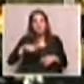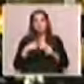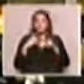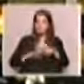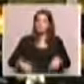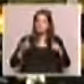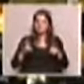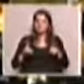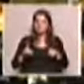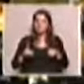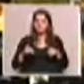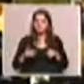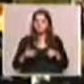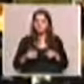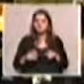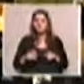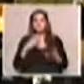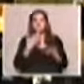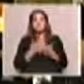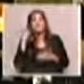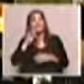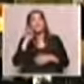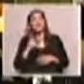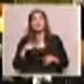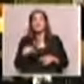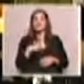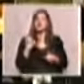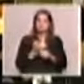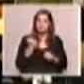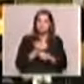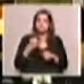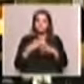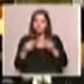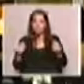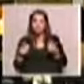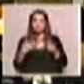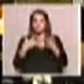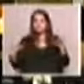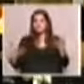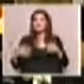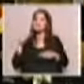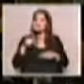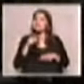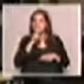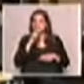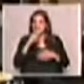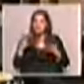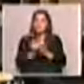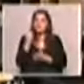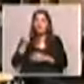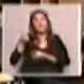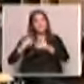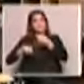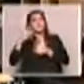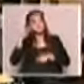diferentes, adicionar mais-valia aos nossos produtos, serviços, etc. E é por aí que podemos vingar e que podemos fazer